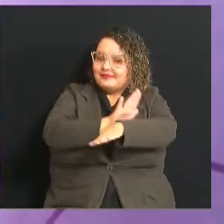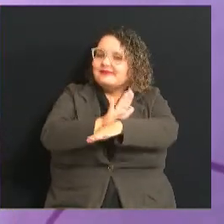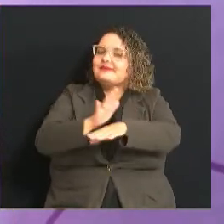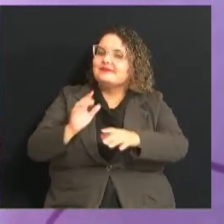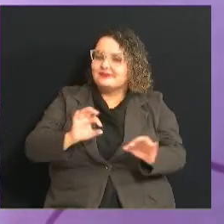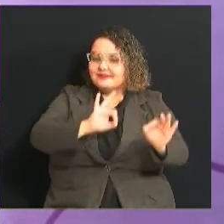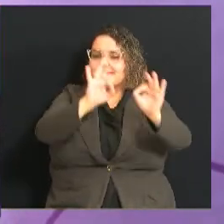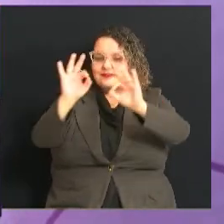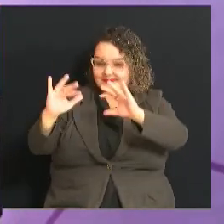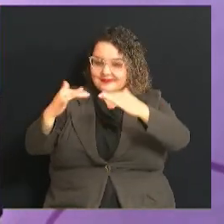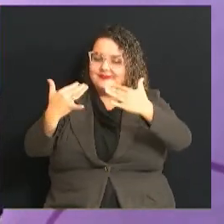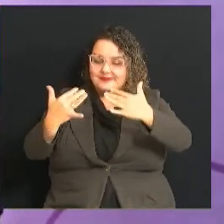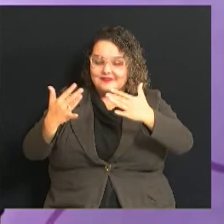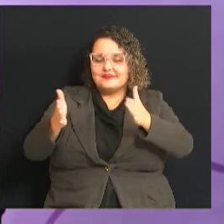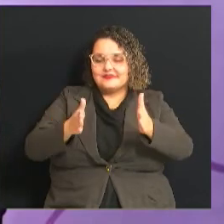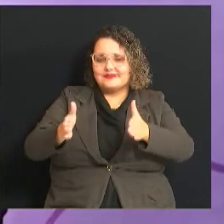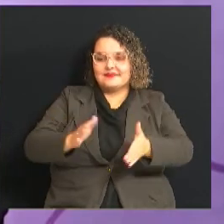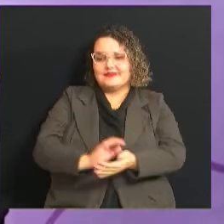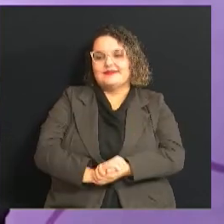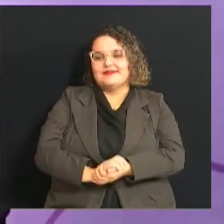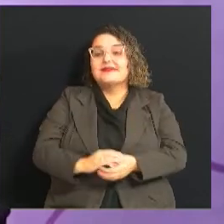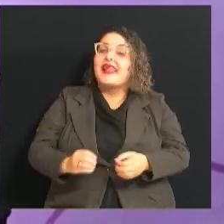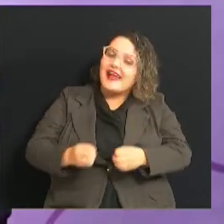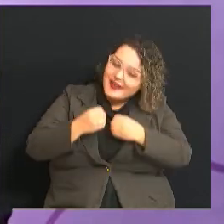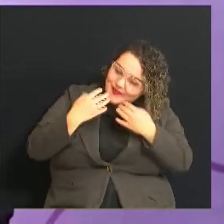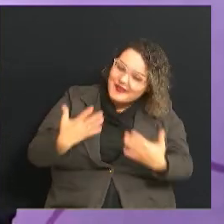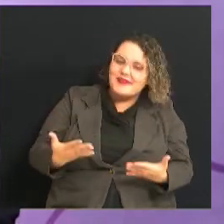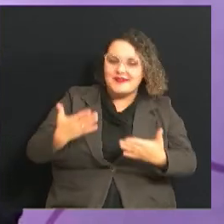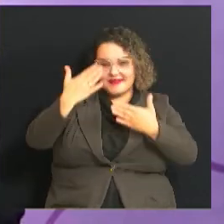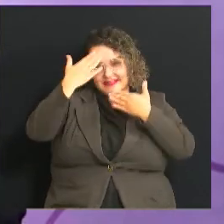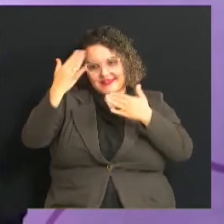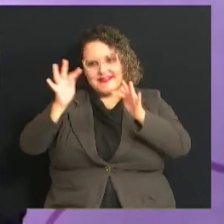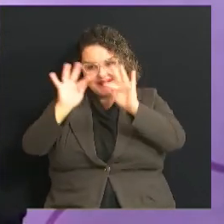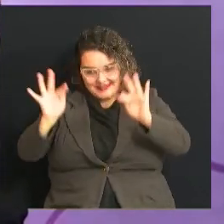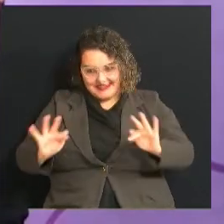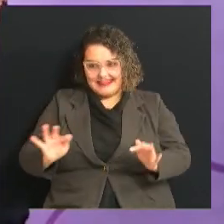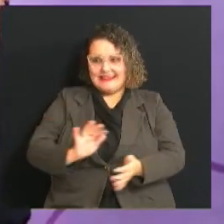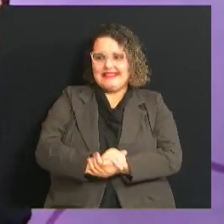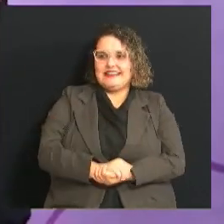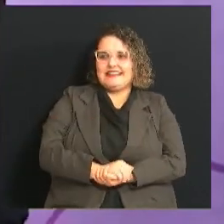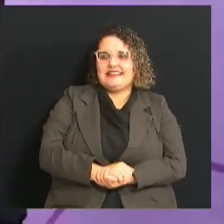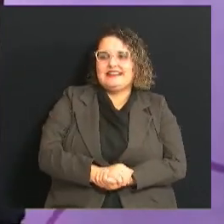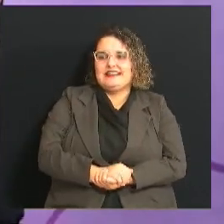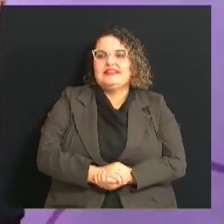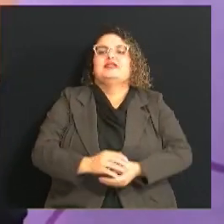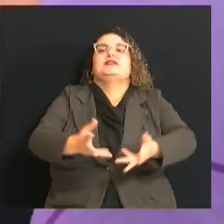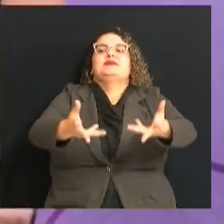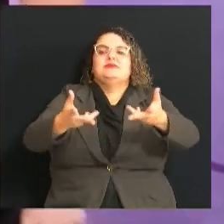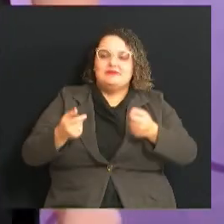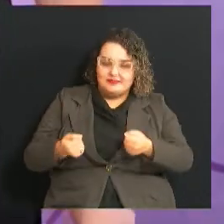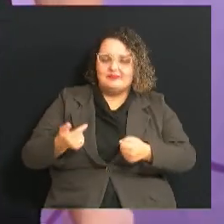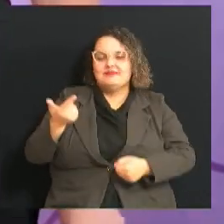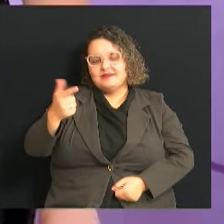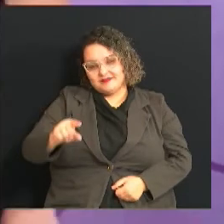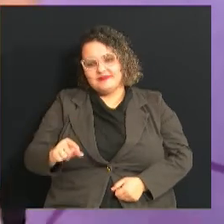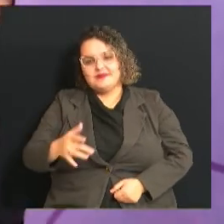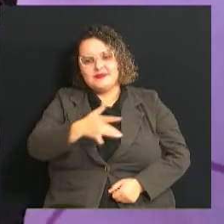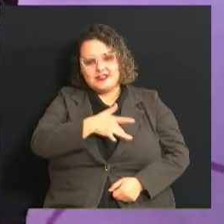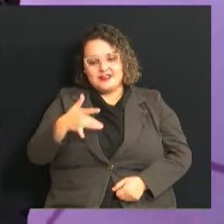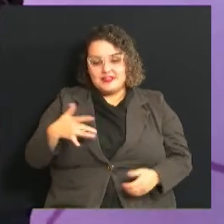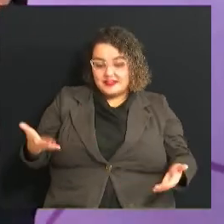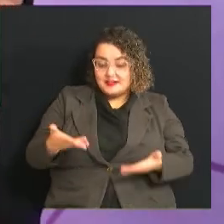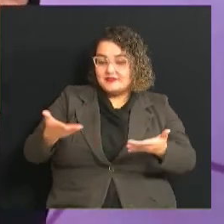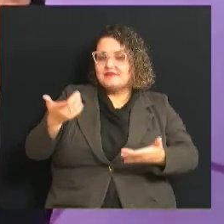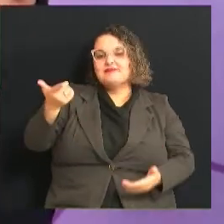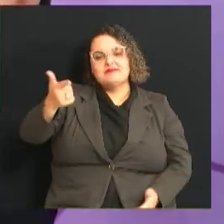nesse momento. Ah, que bom, muito obrigada, fico feliz. E fico o convite também para a senhora participar do Saúde Agora de Novo,